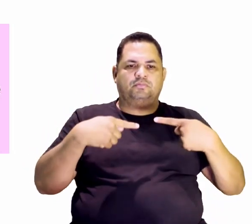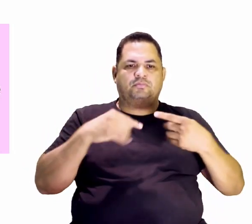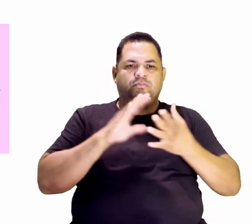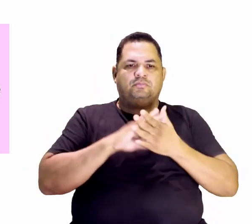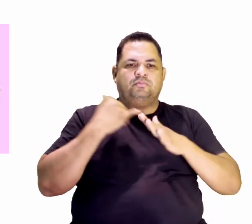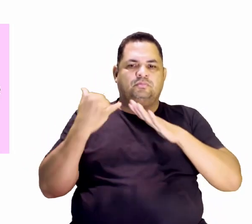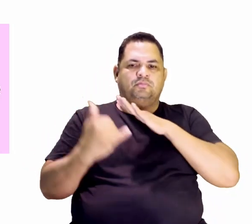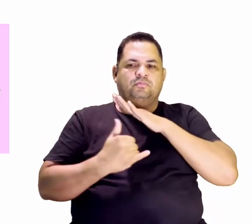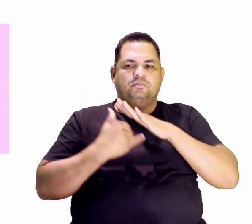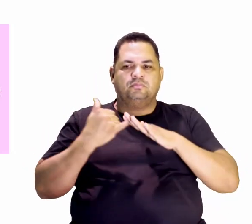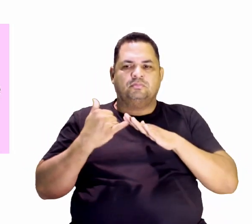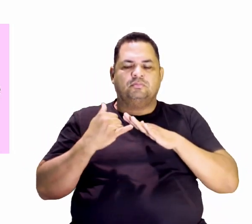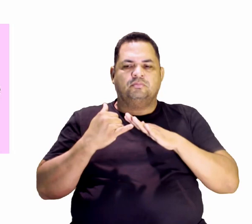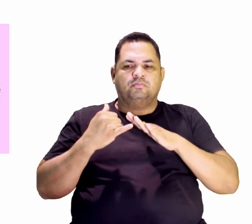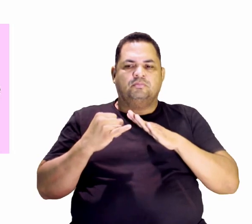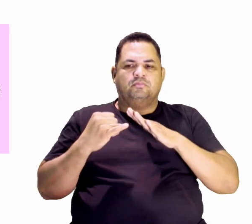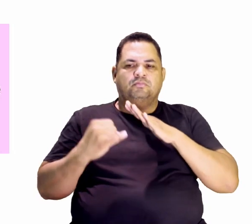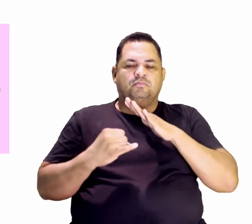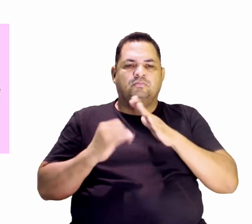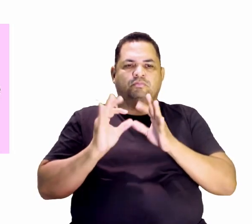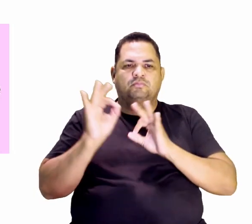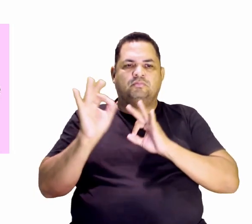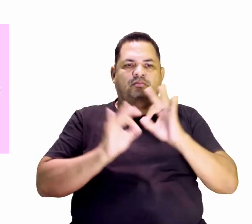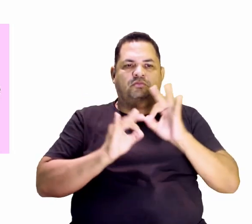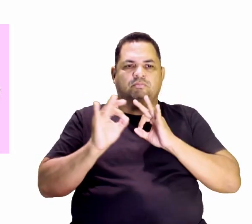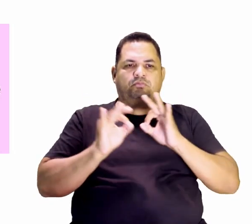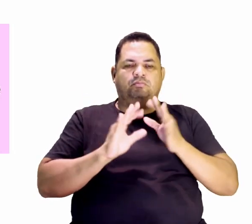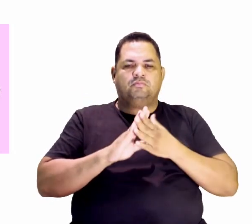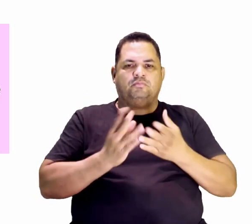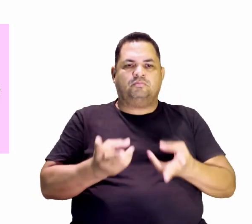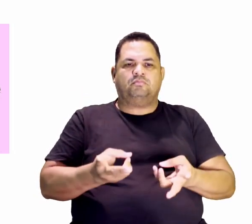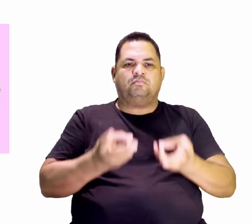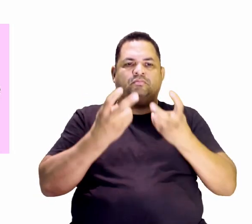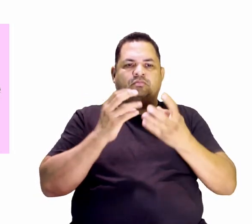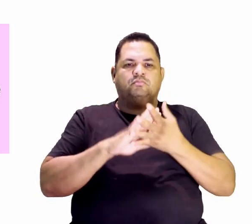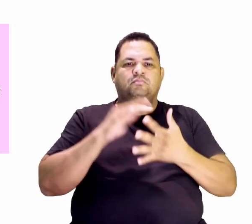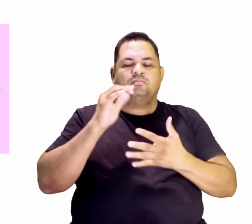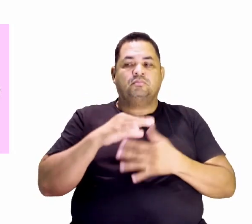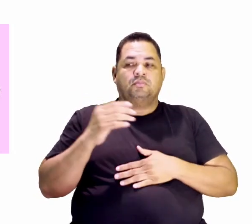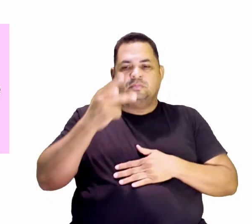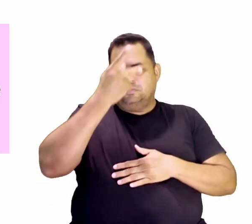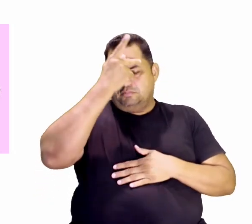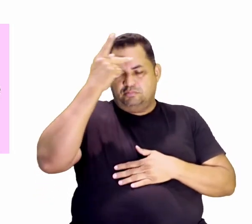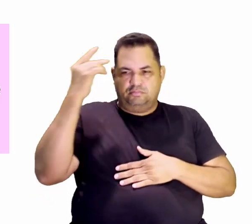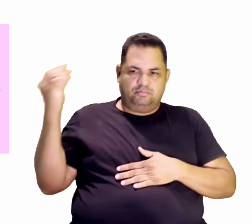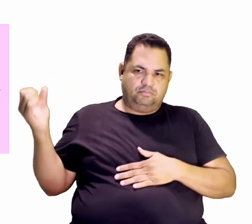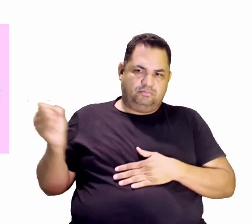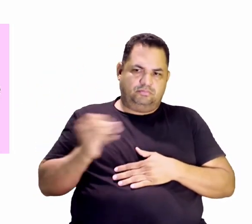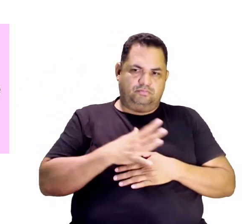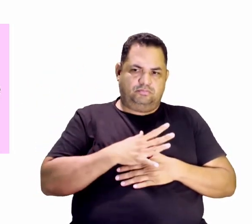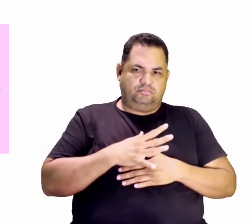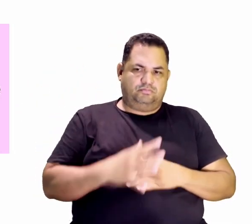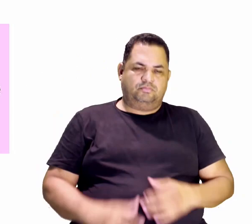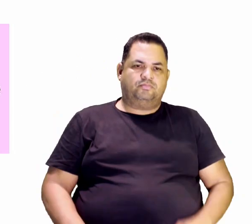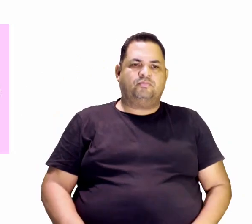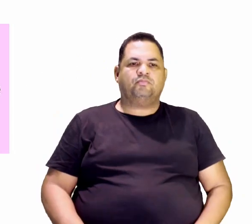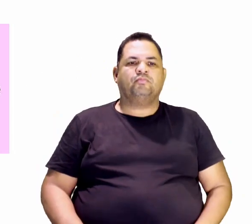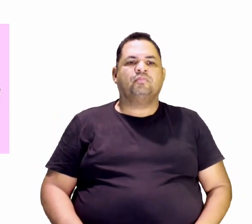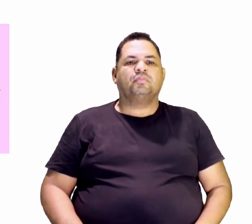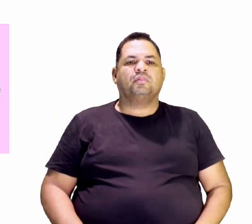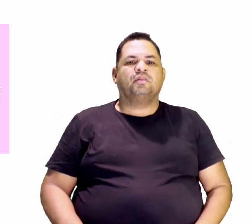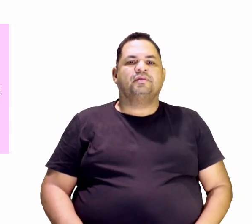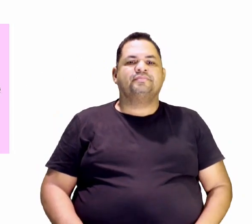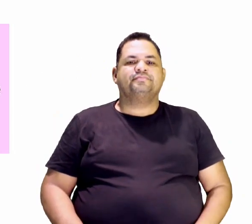políticos, institucionais. Então a gente percebe aí, por exemplo, jovens, né? Jovens